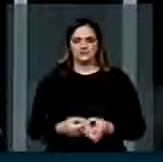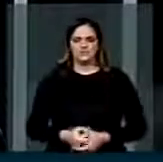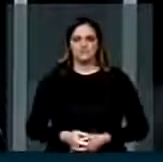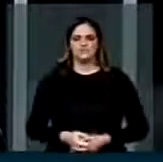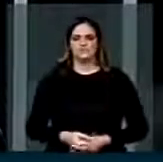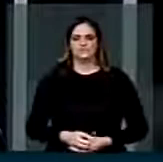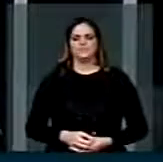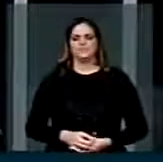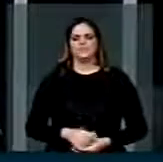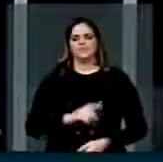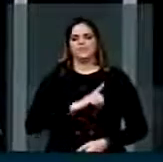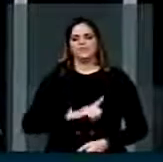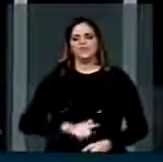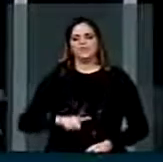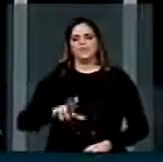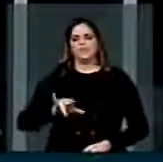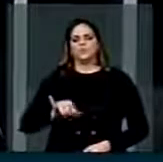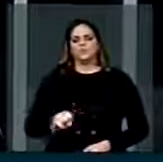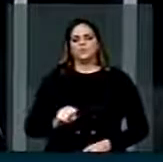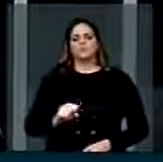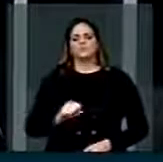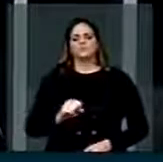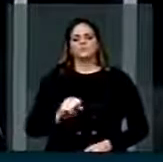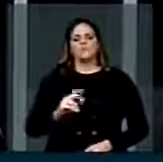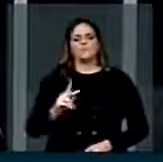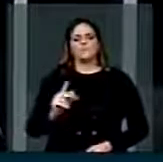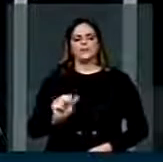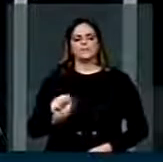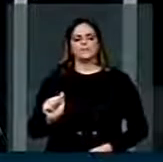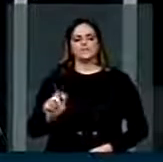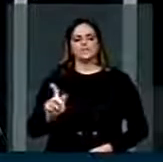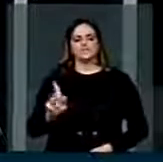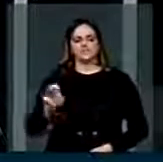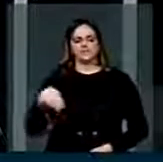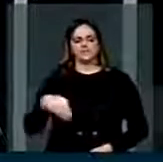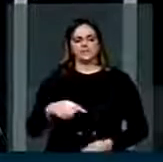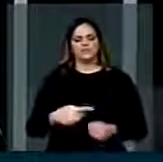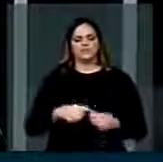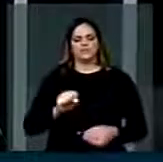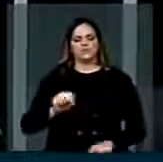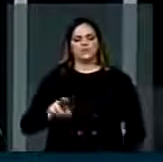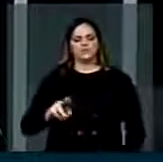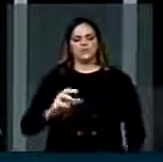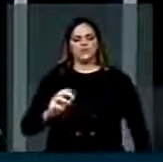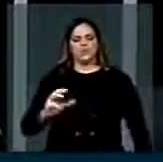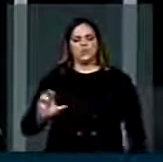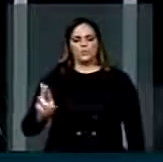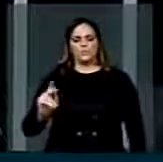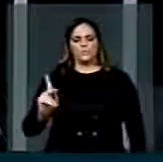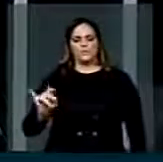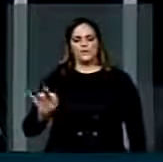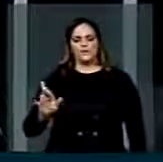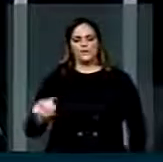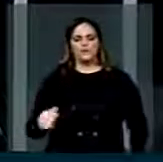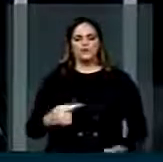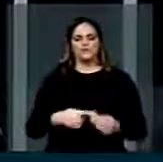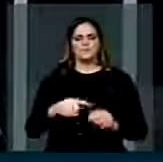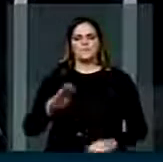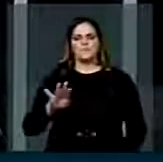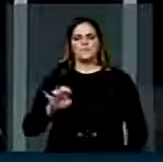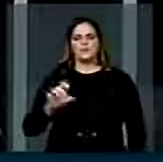Governador Nunes Freire, Passagem Franca, Sucupira do Riachão, Brejo,